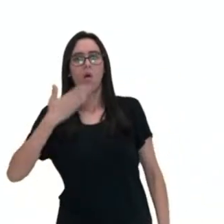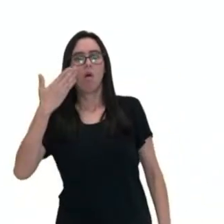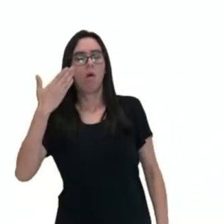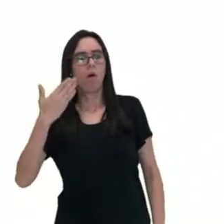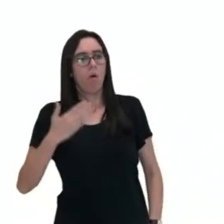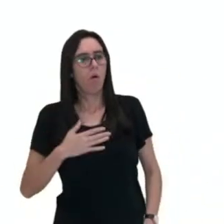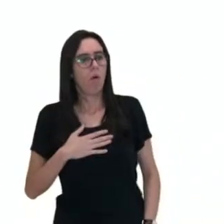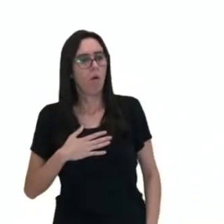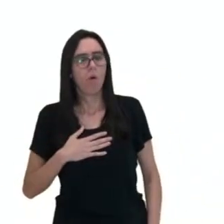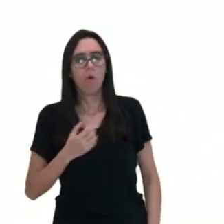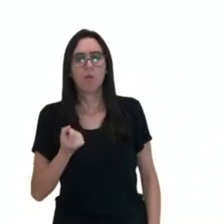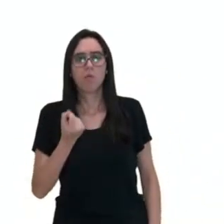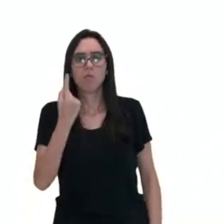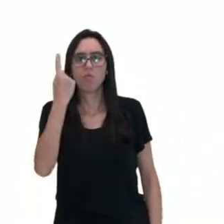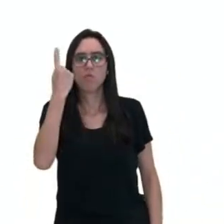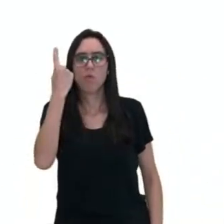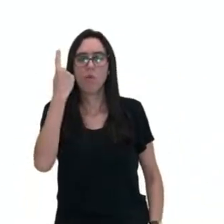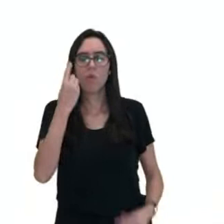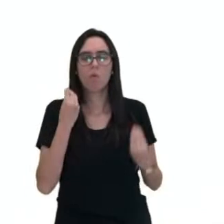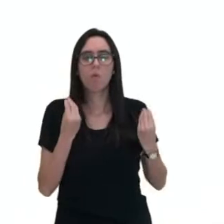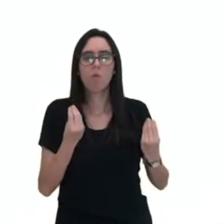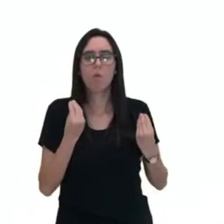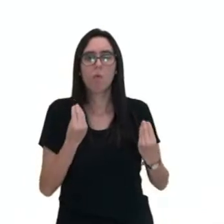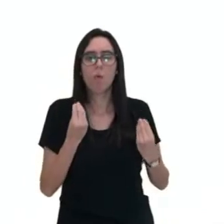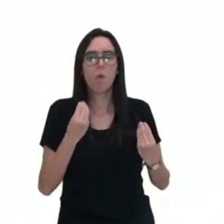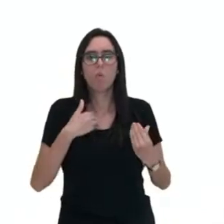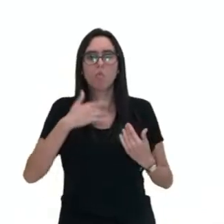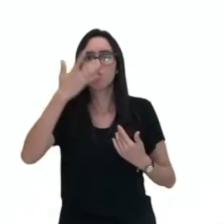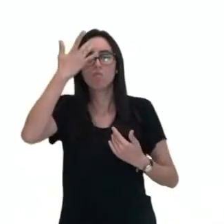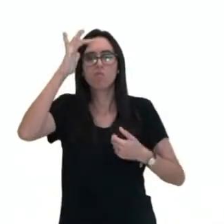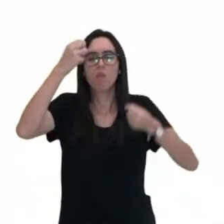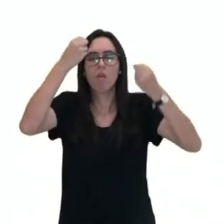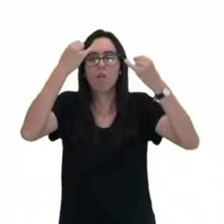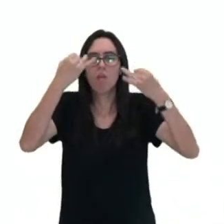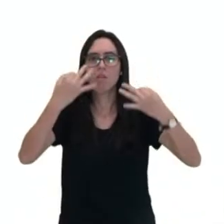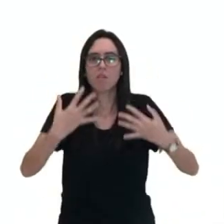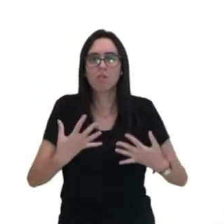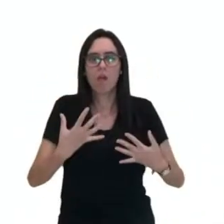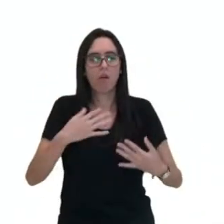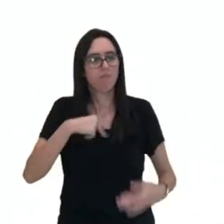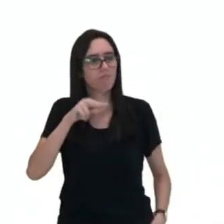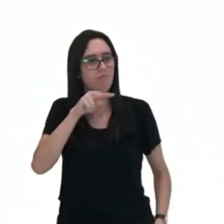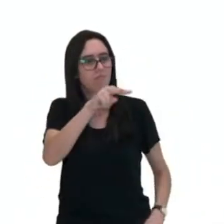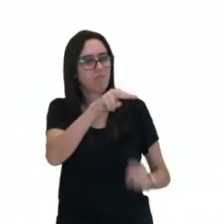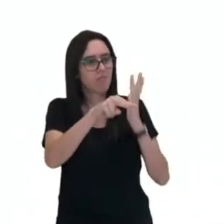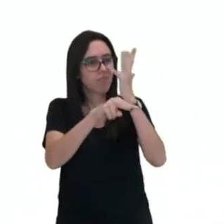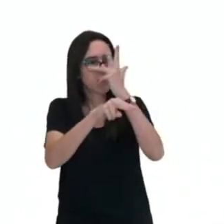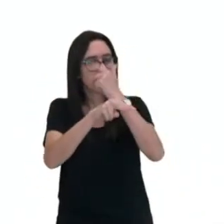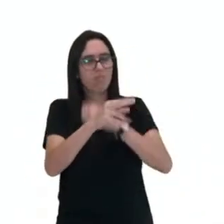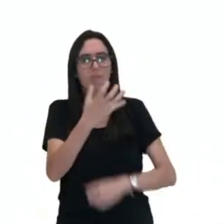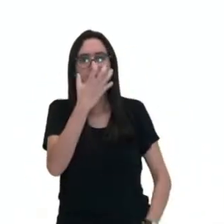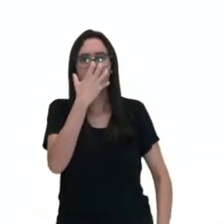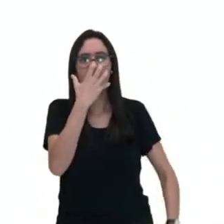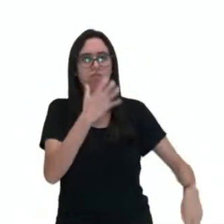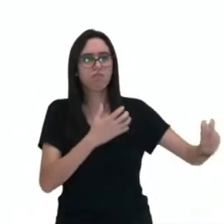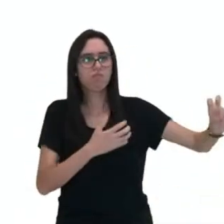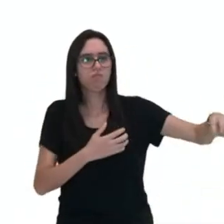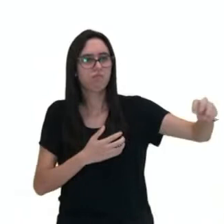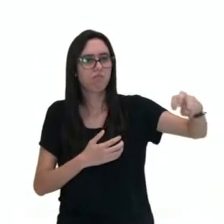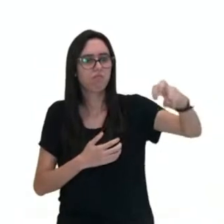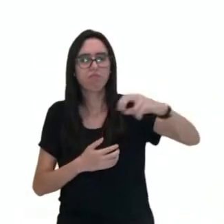numa mudez que nem pai nem mãe compreenderiam. Acompanhou-o com os olhos pretos que mal